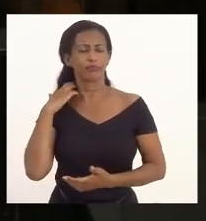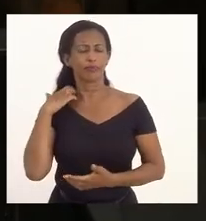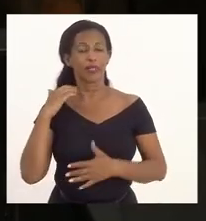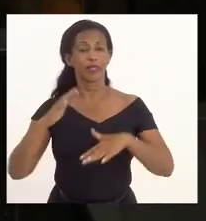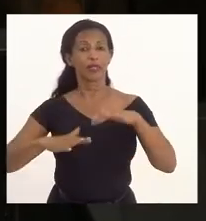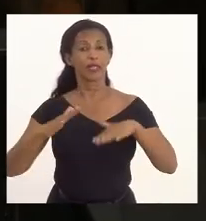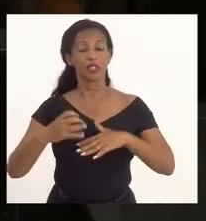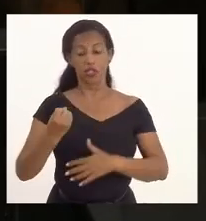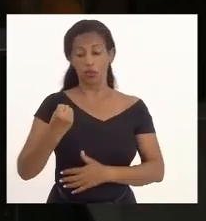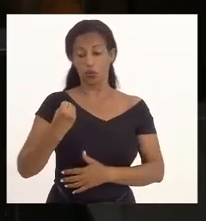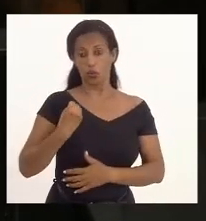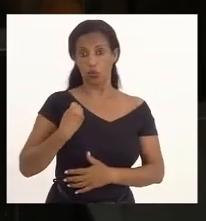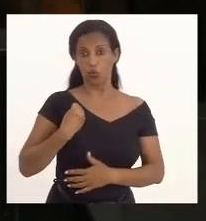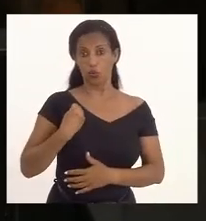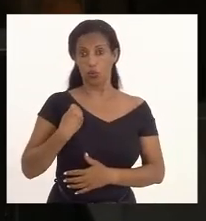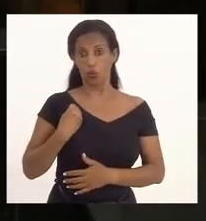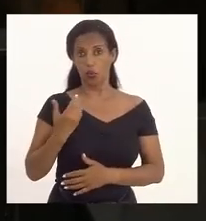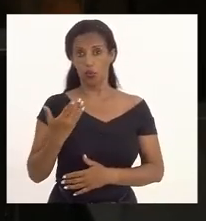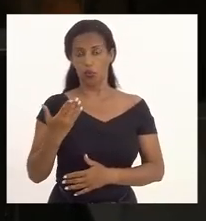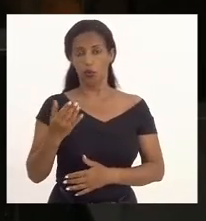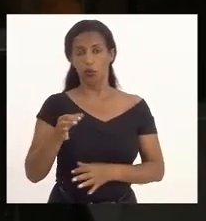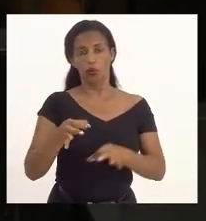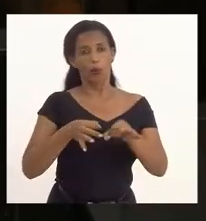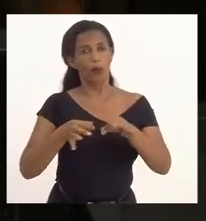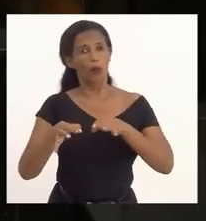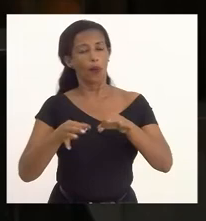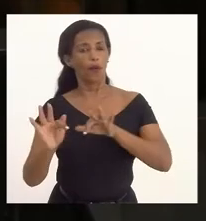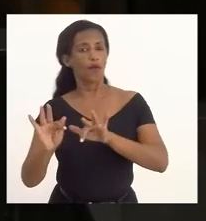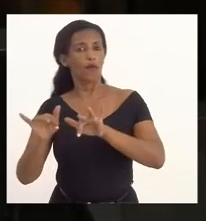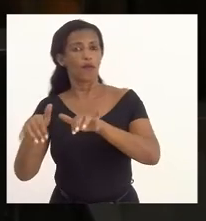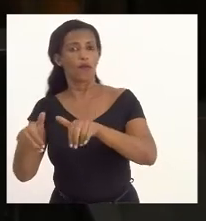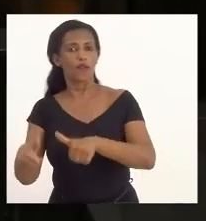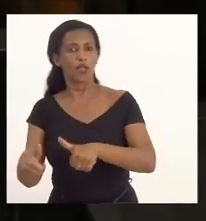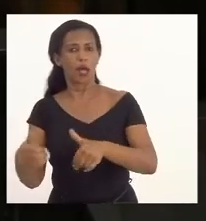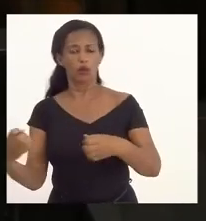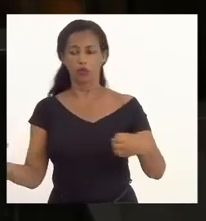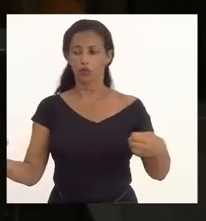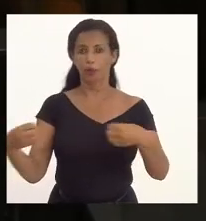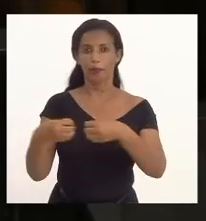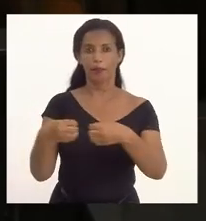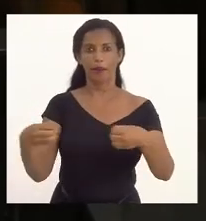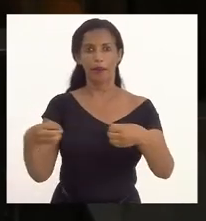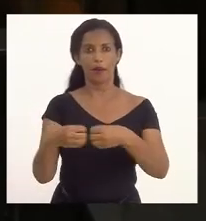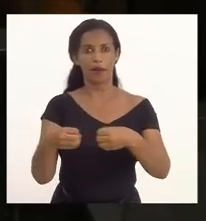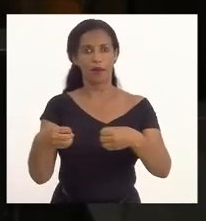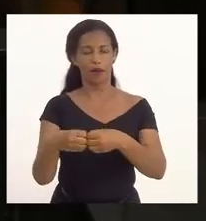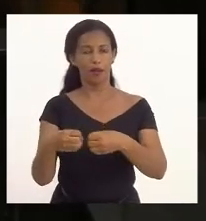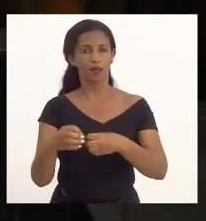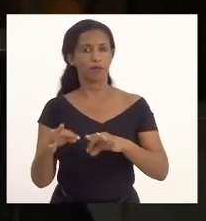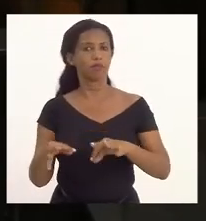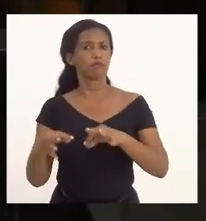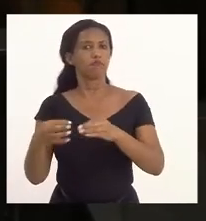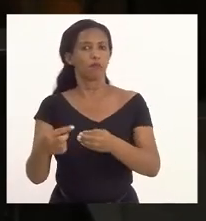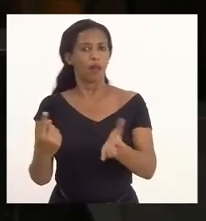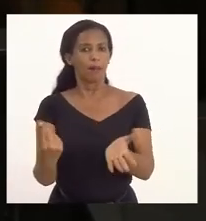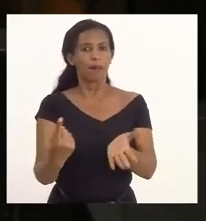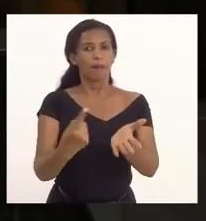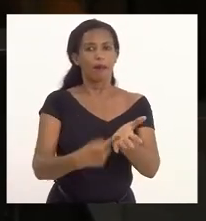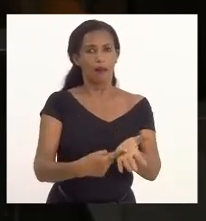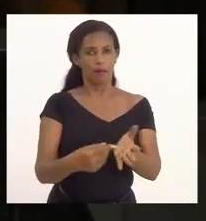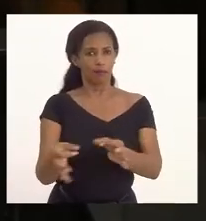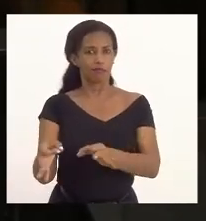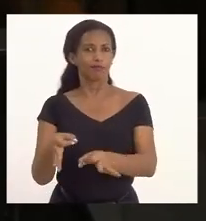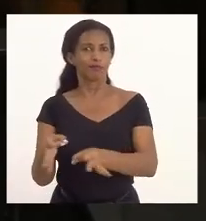os números do projeto final sejam próximos daquilo que está constante do